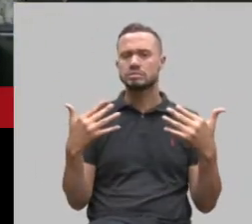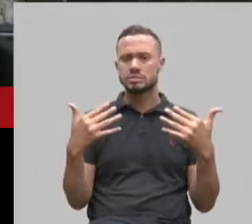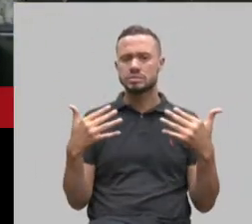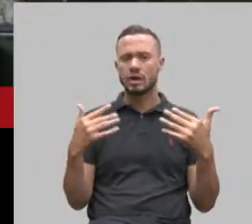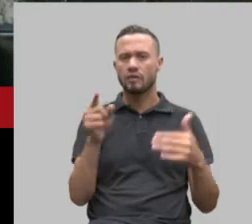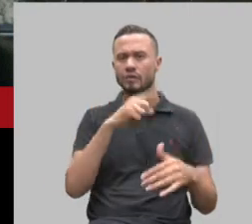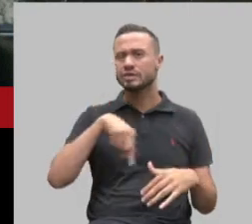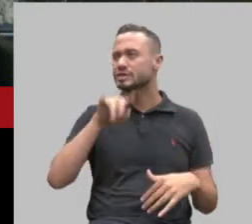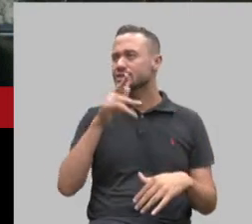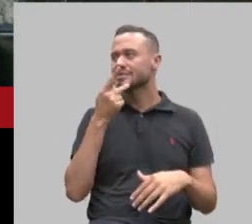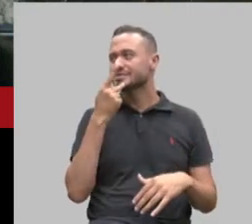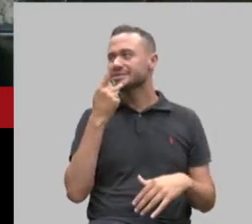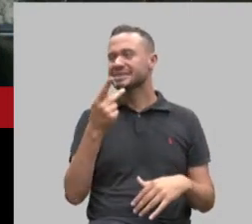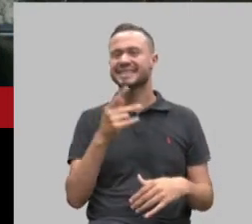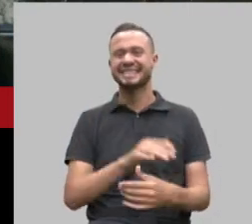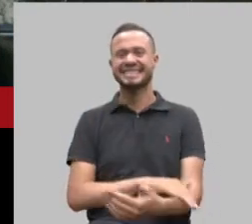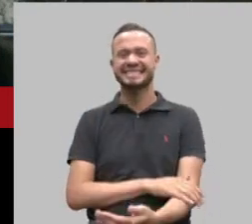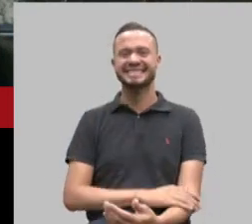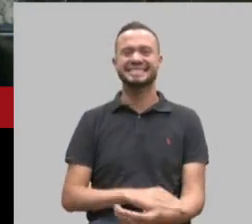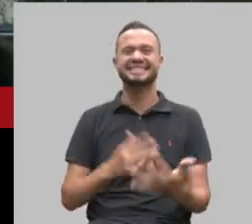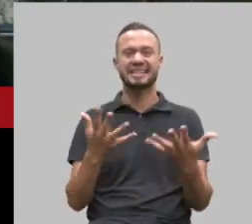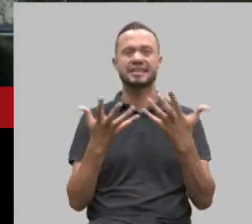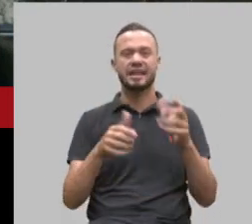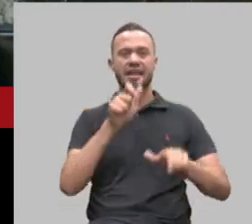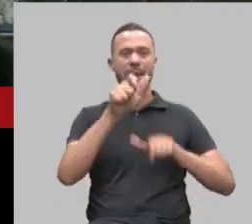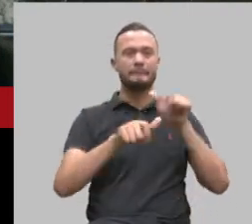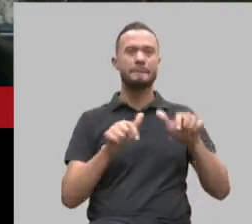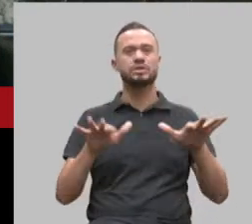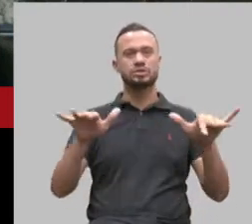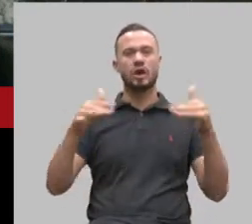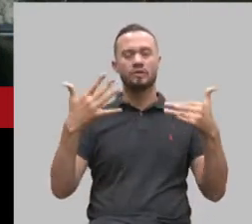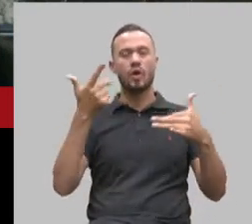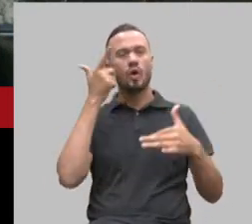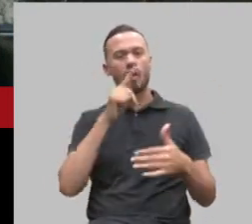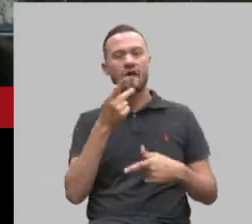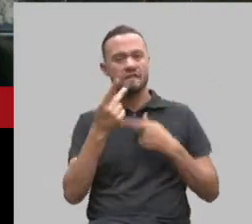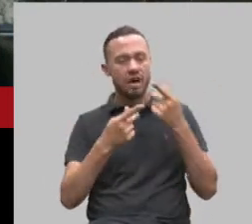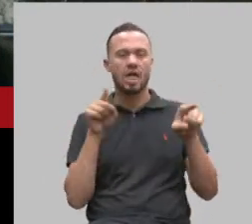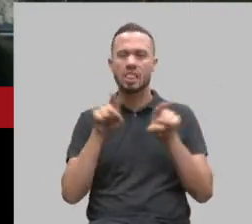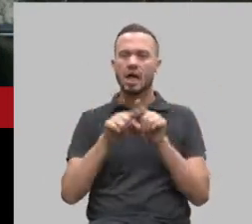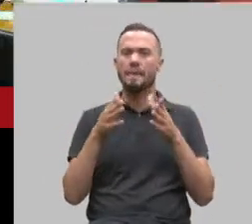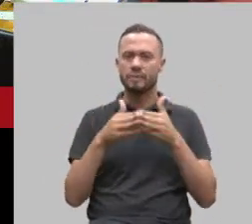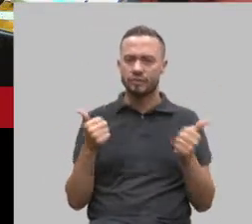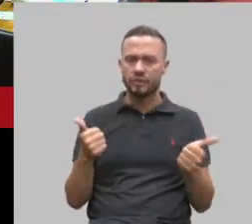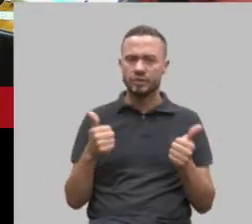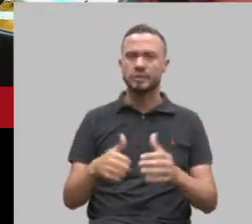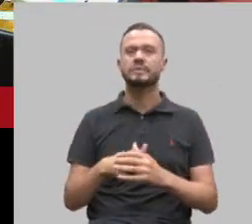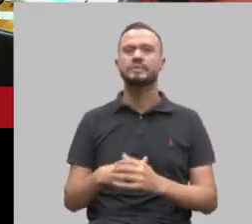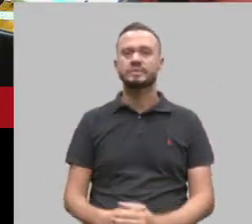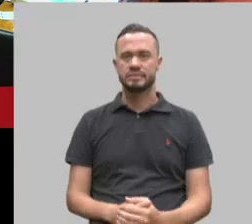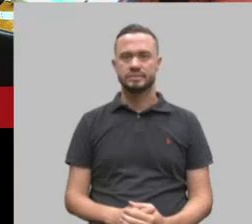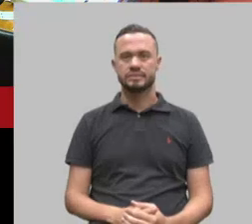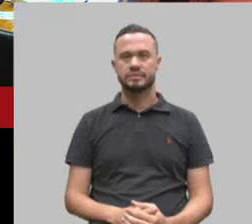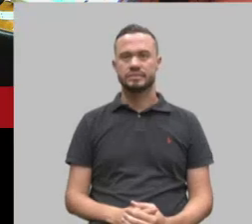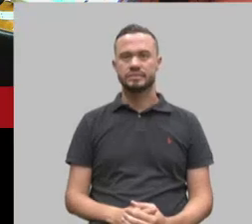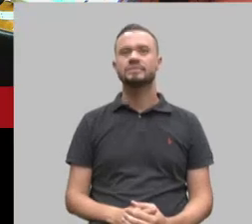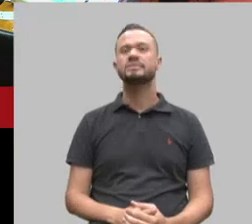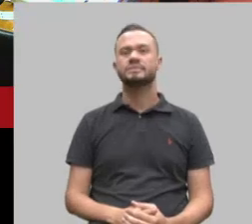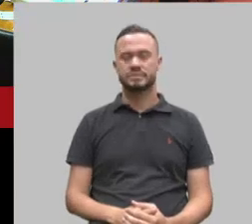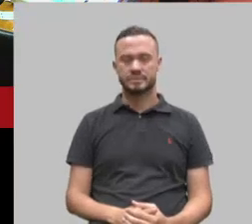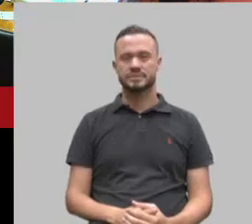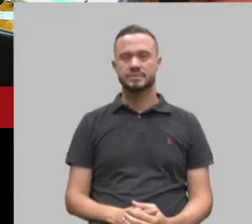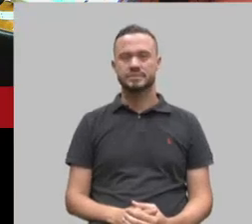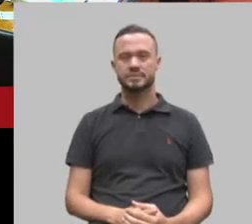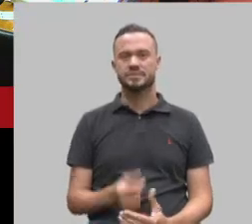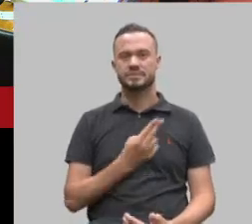fala então a gente queria que a as pessoas que estão vendo agora também consigam falar por favor pode falar e meu nome